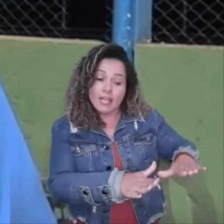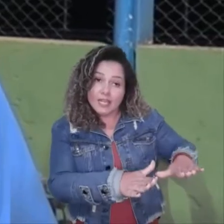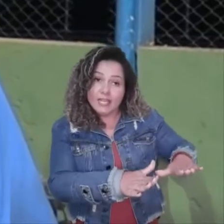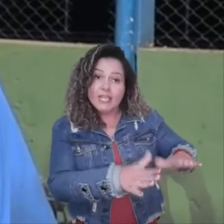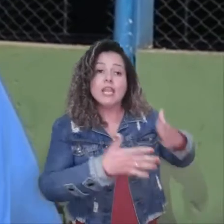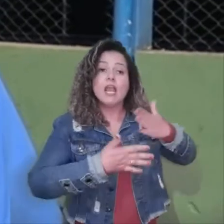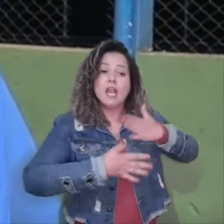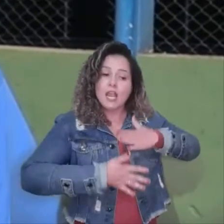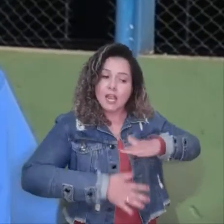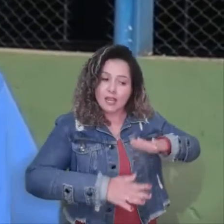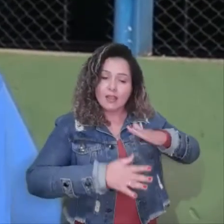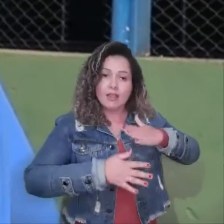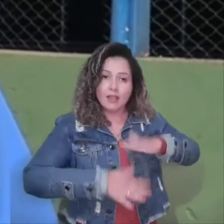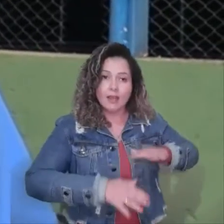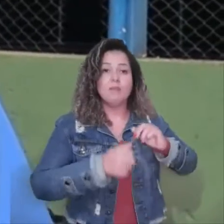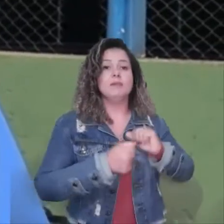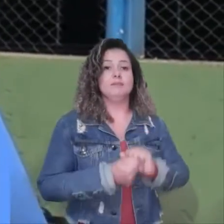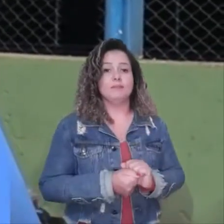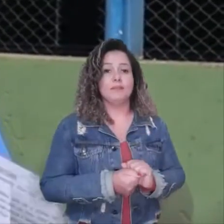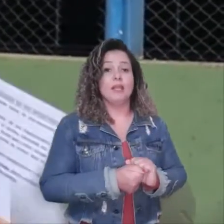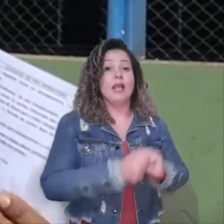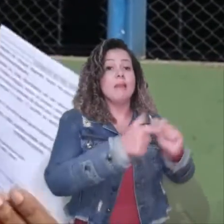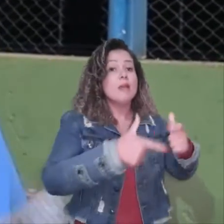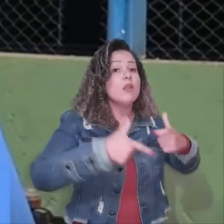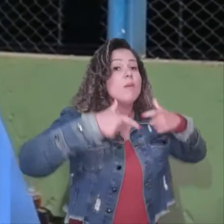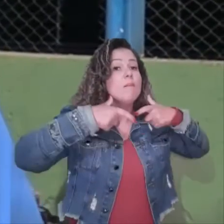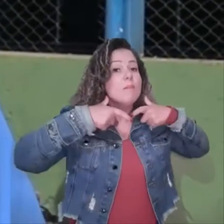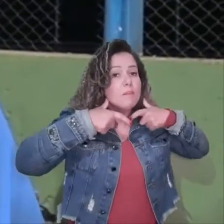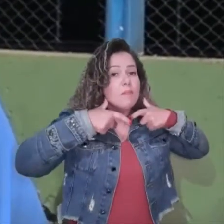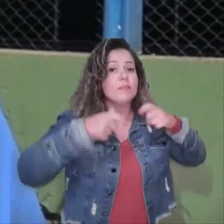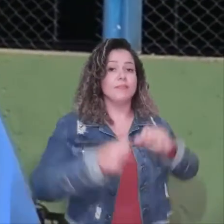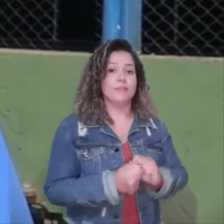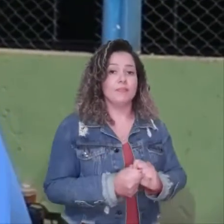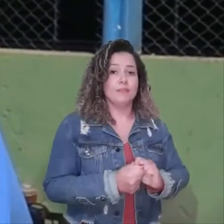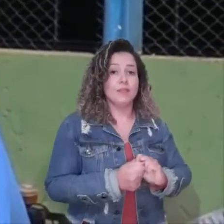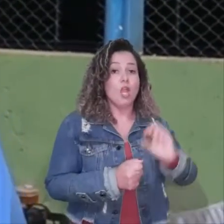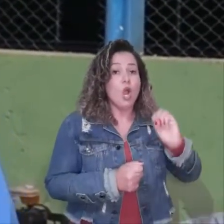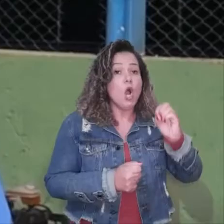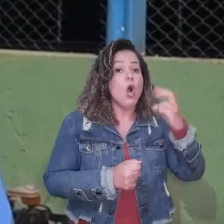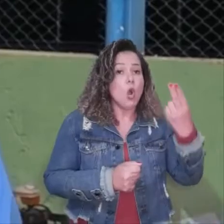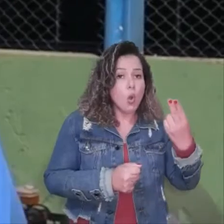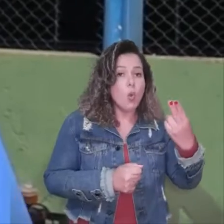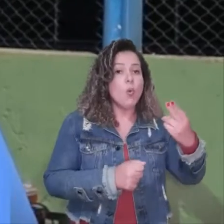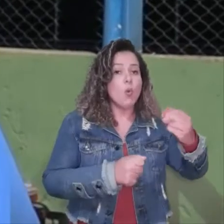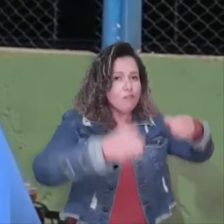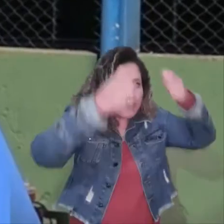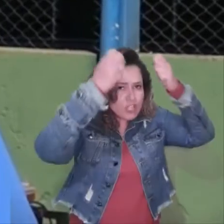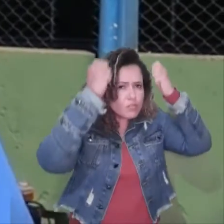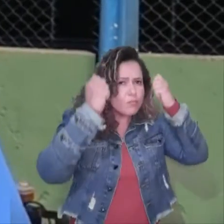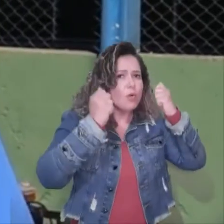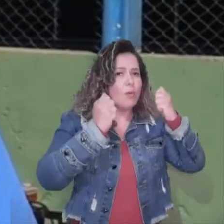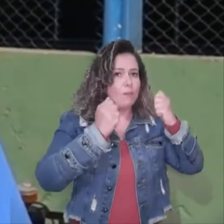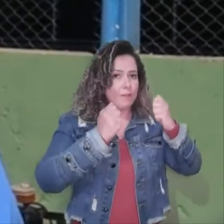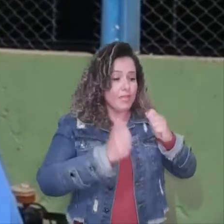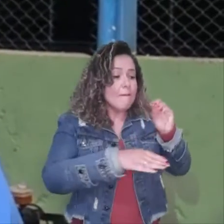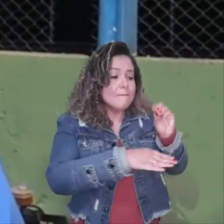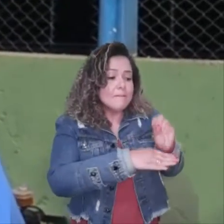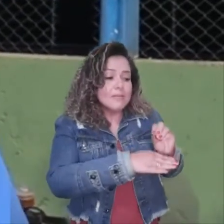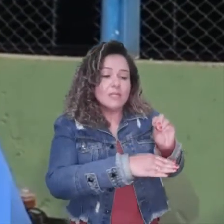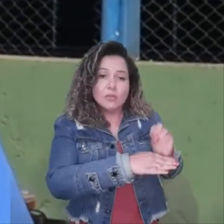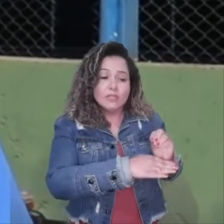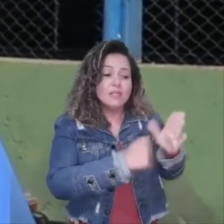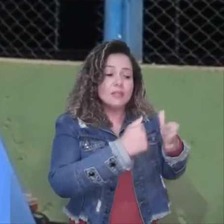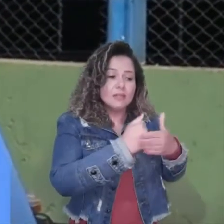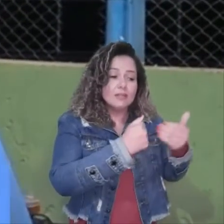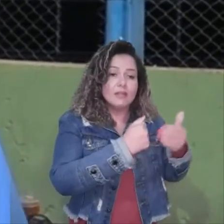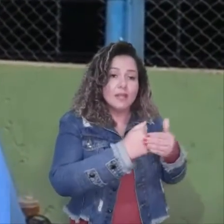para a população. E aí ele recebe um colar elizabetano, que a população traz, tá? Ou a